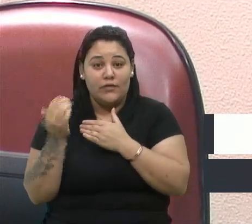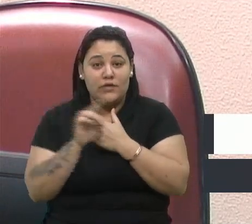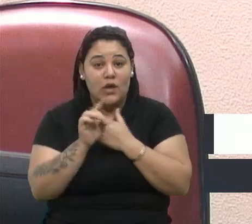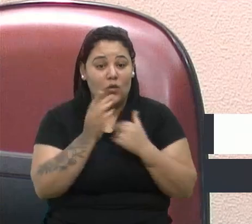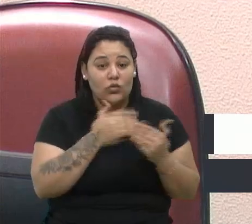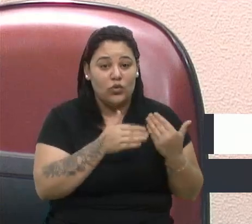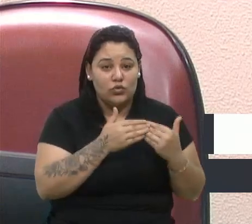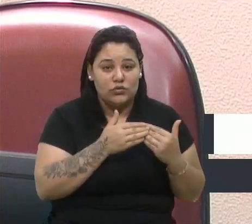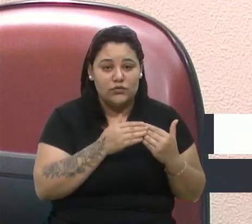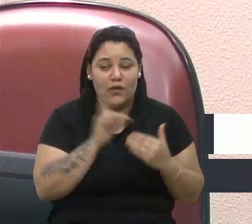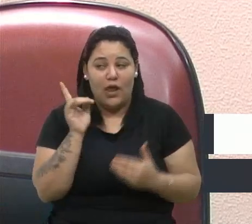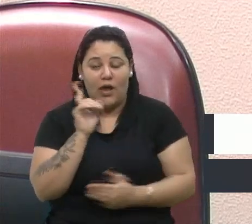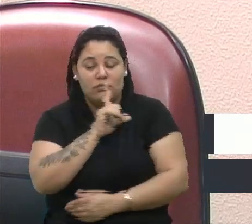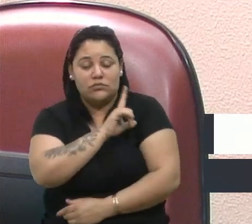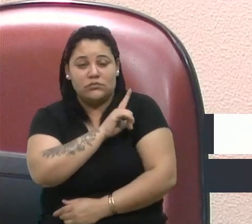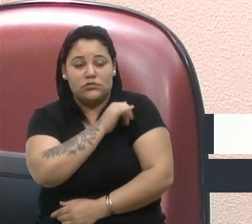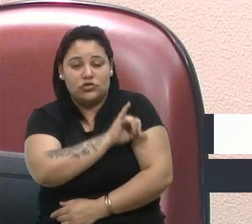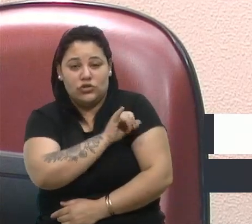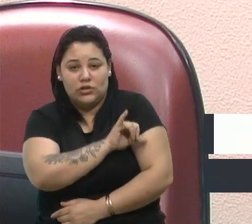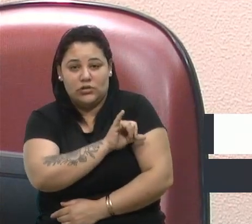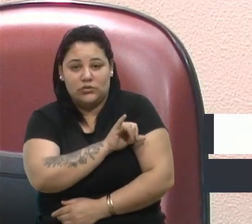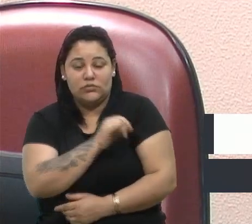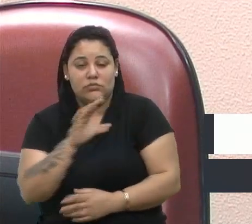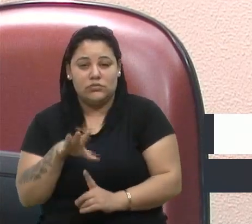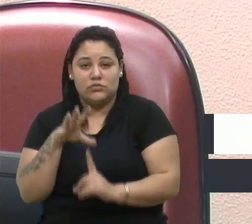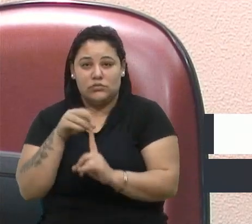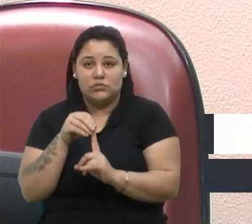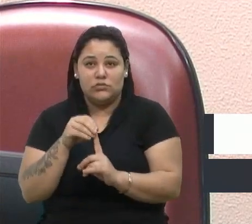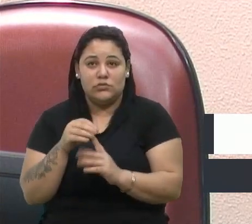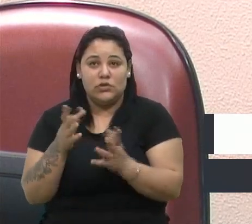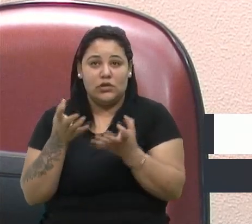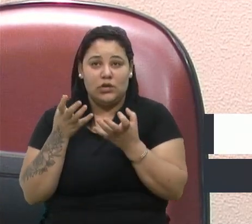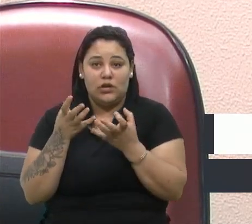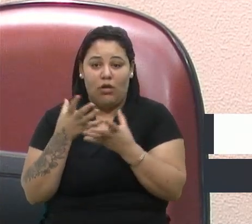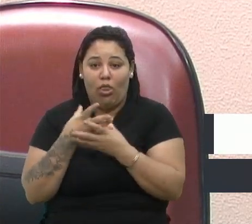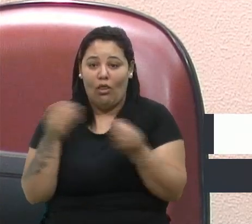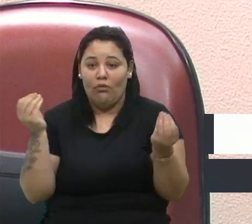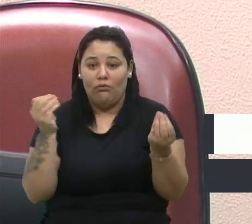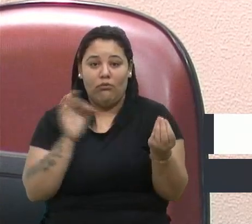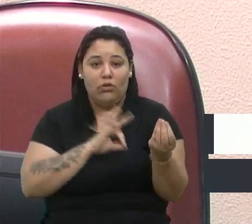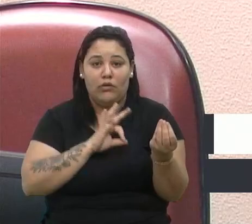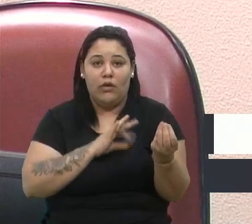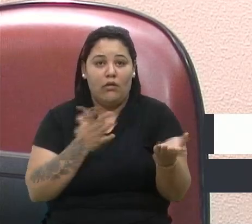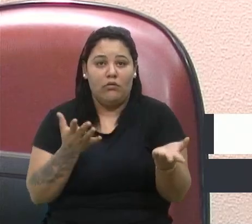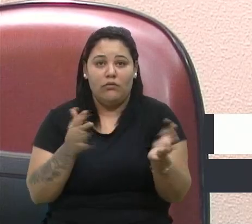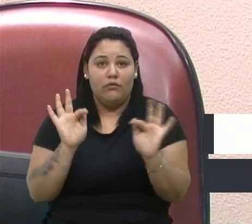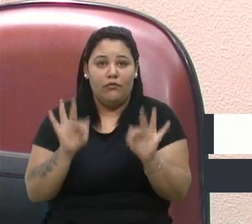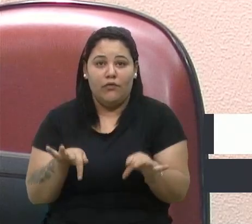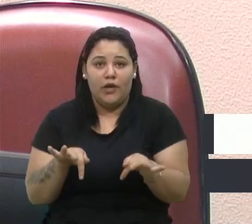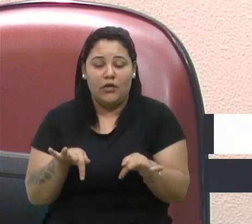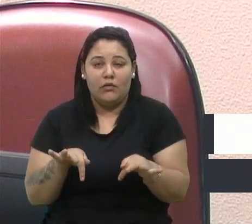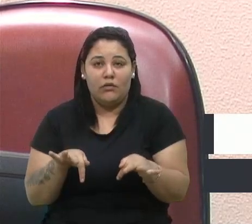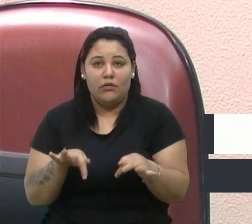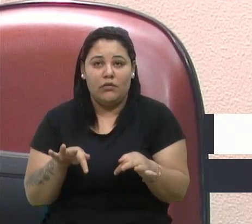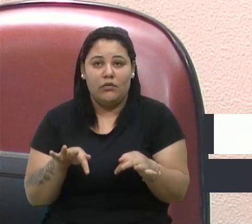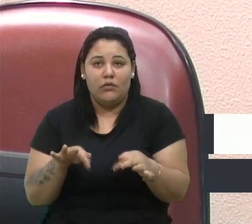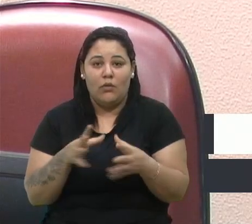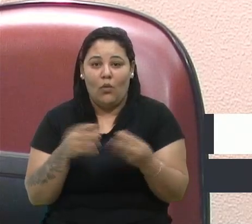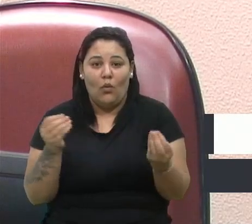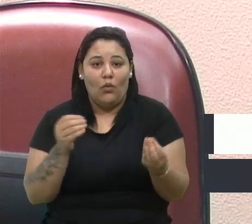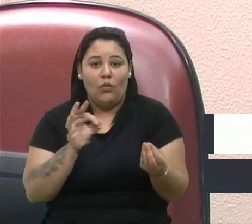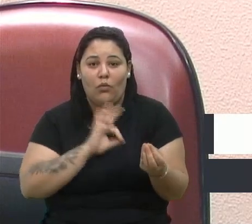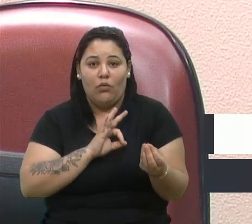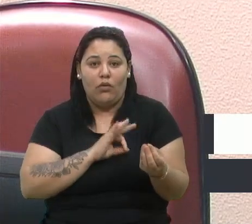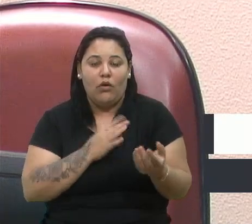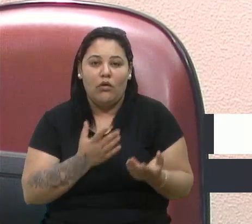foi no Rio de Janeiro principalmente, que queriam a extinção dos policiais, né, queriam acabar com a Brigada Militar, né,